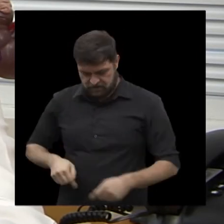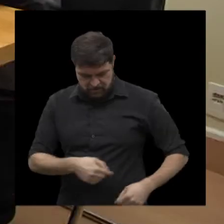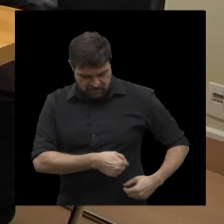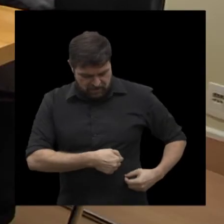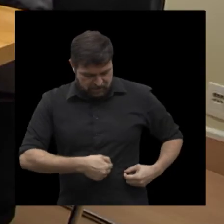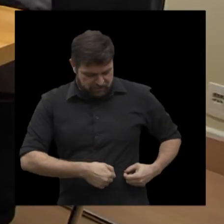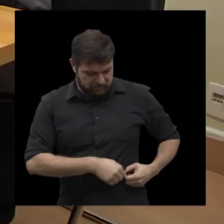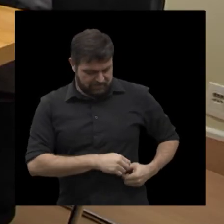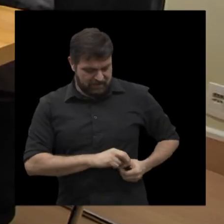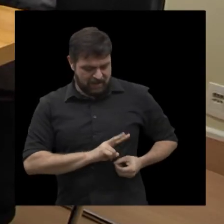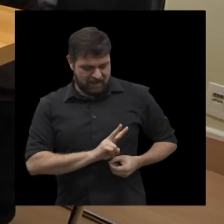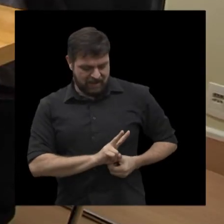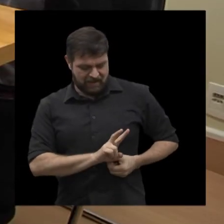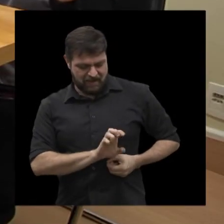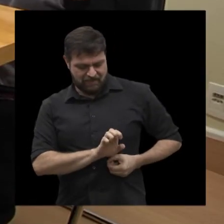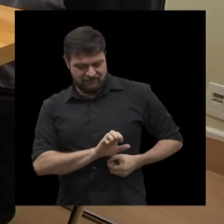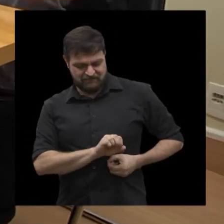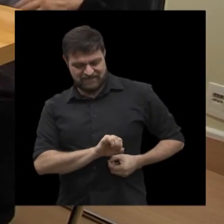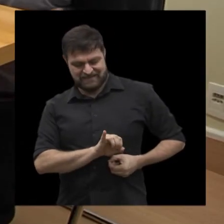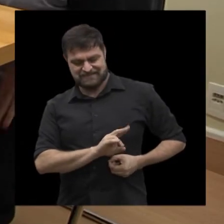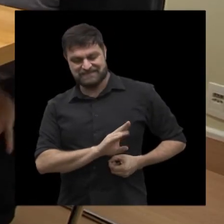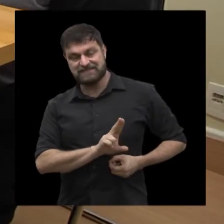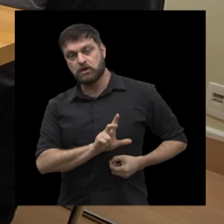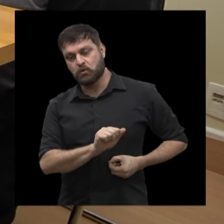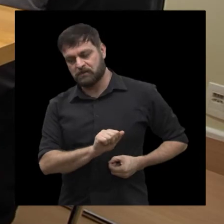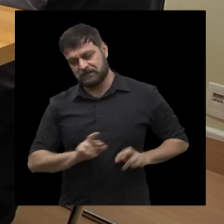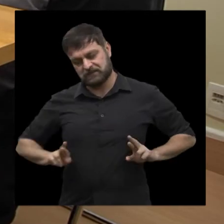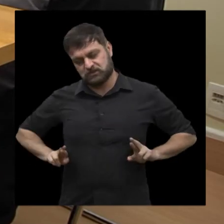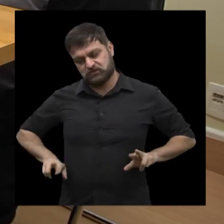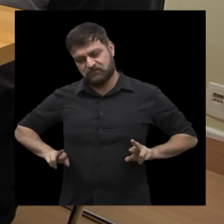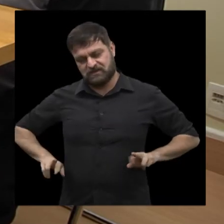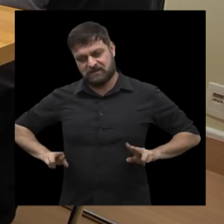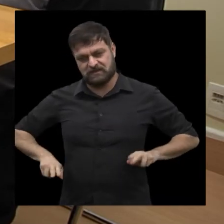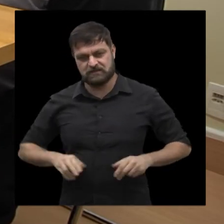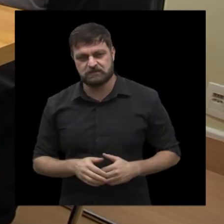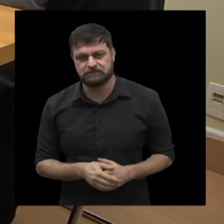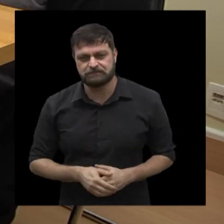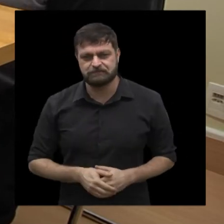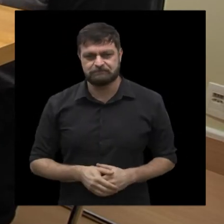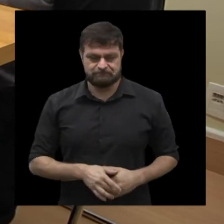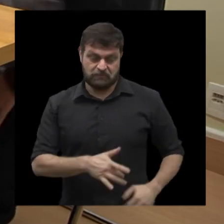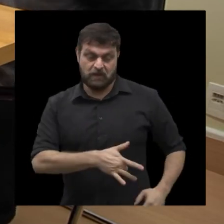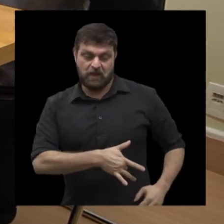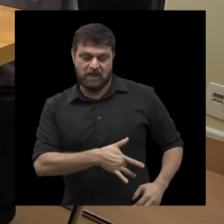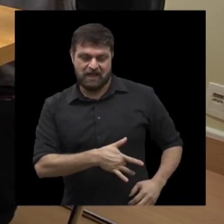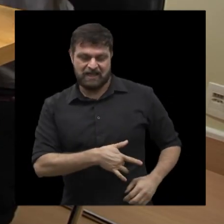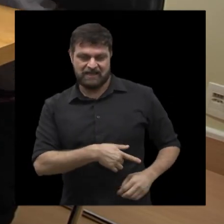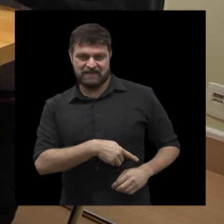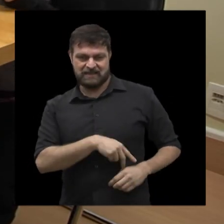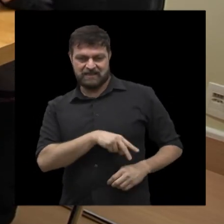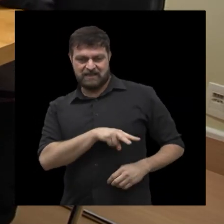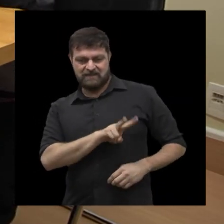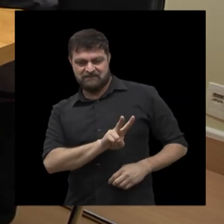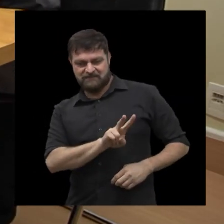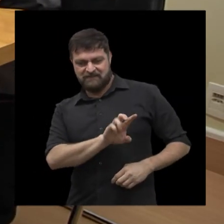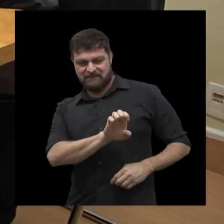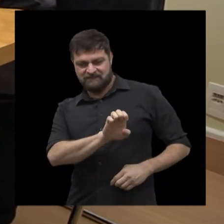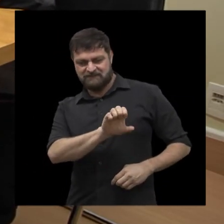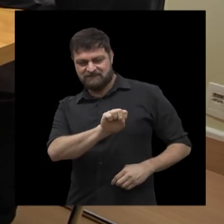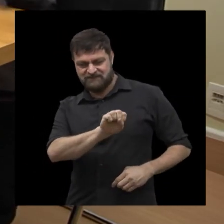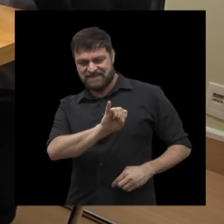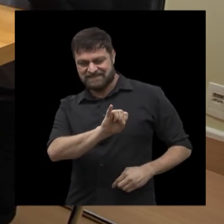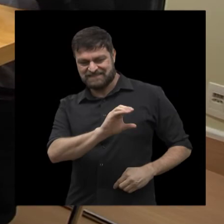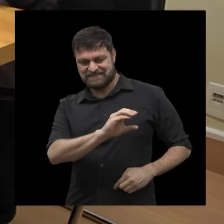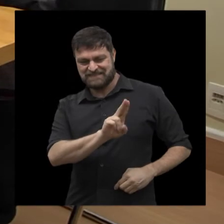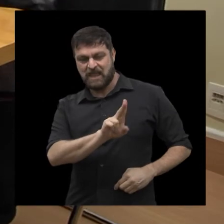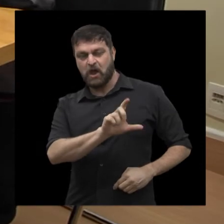Né? Não tem nada a ver uma coisa com a outra. Não tem nada, são duas coisas, são dois sistemas